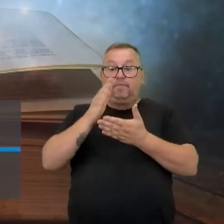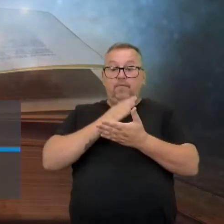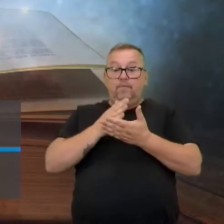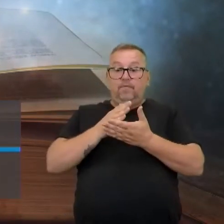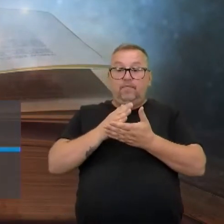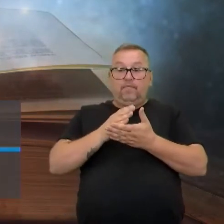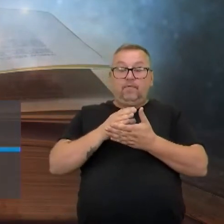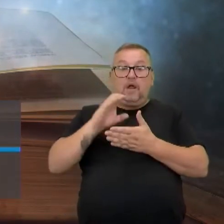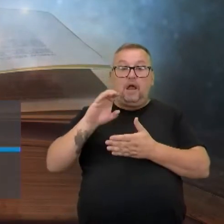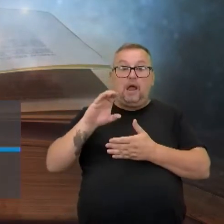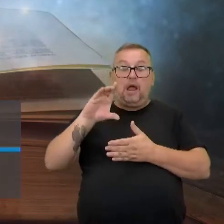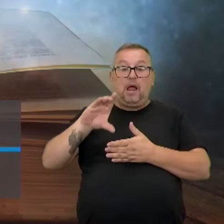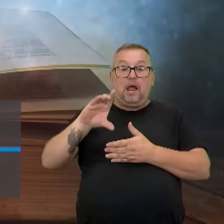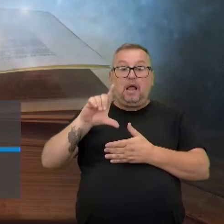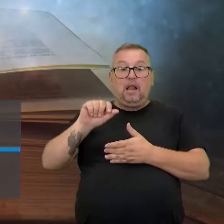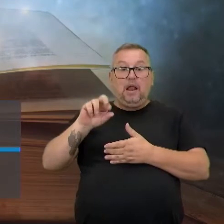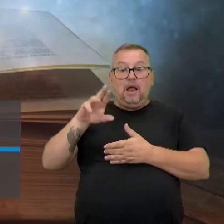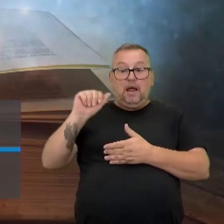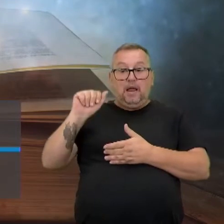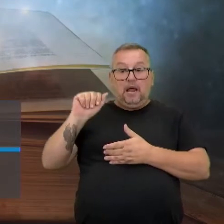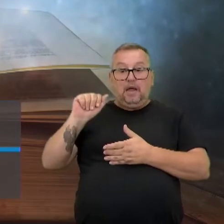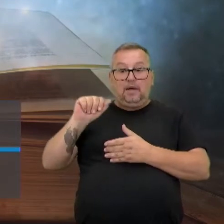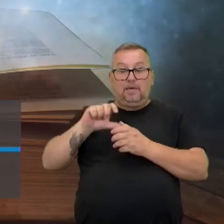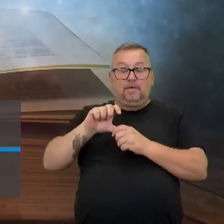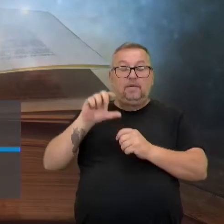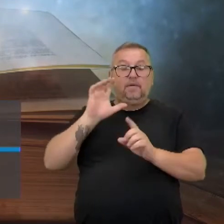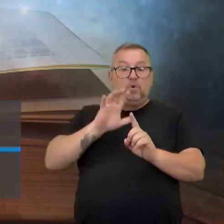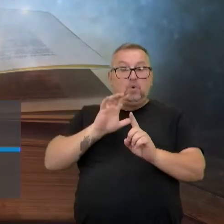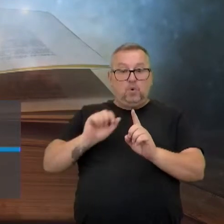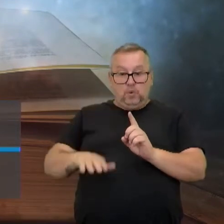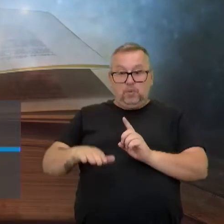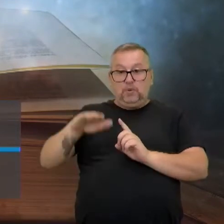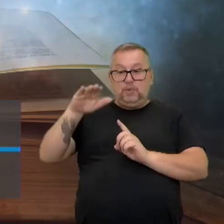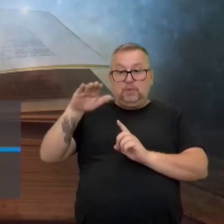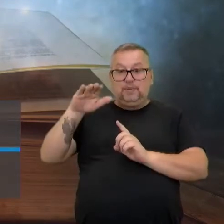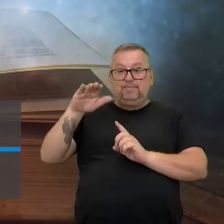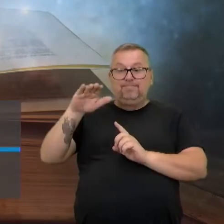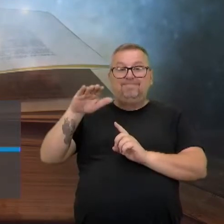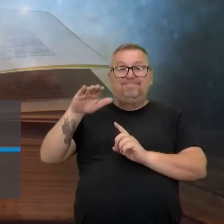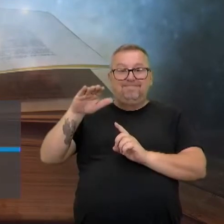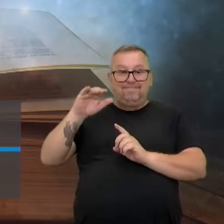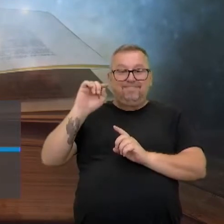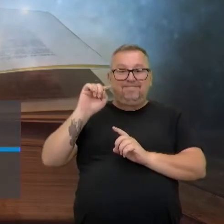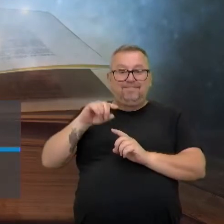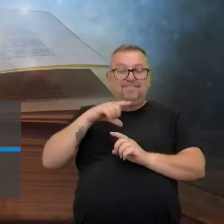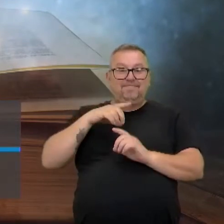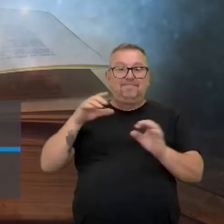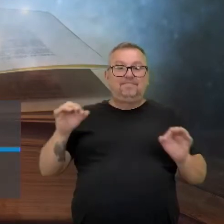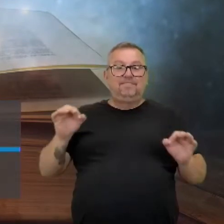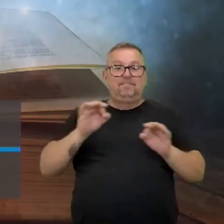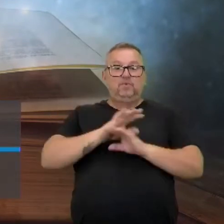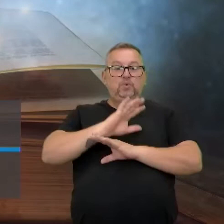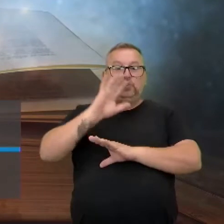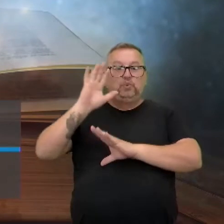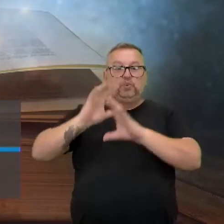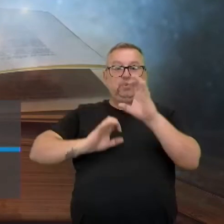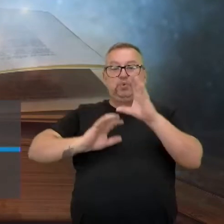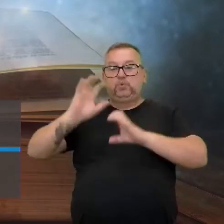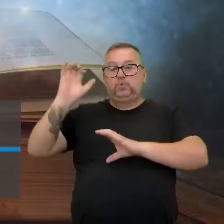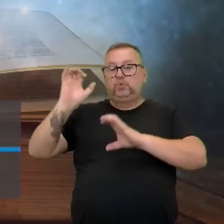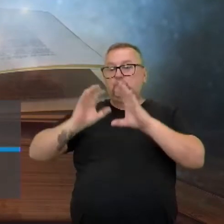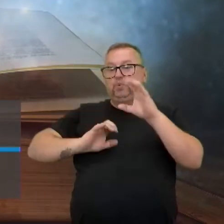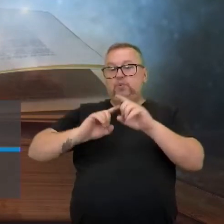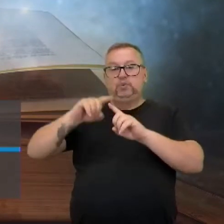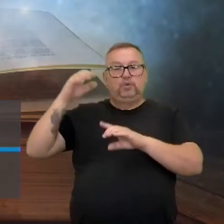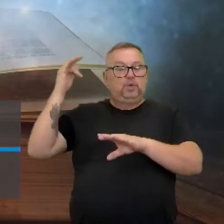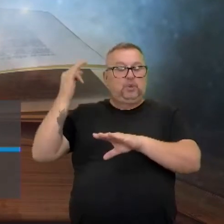dizer, a Clara, na verdade, é uma pessoa que ele conheceu desde a infância, agora estava noiva. Enfim, eles acabam brigando porque a Clara não